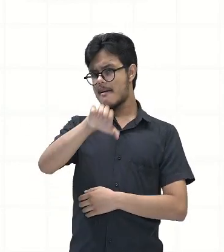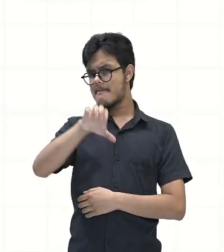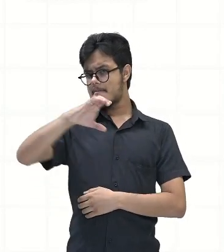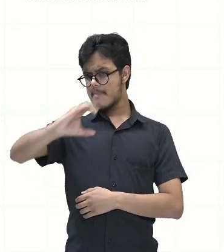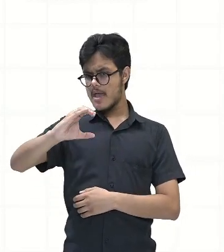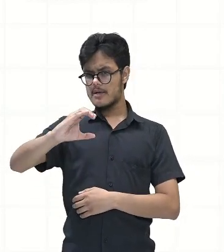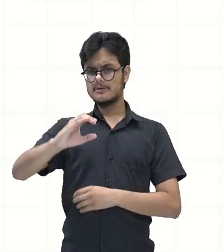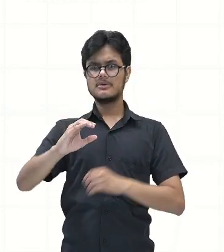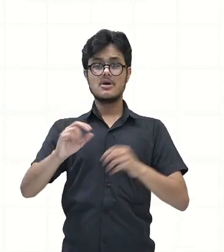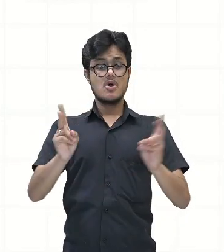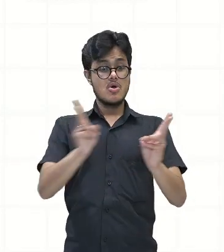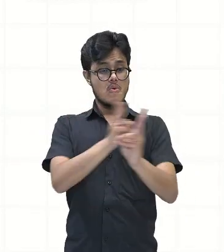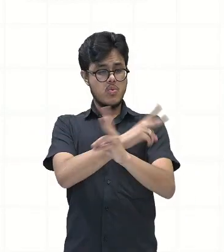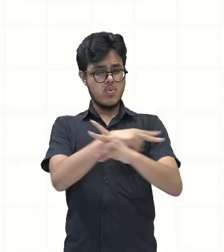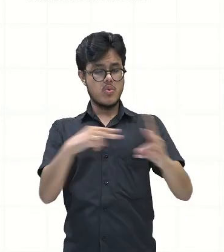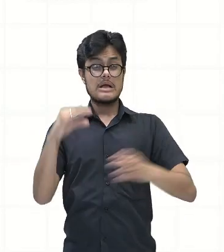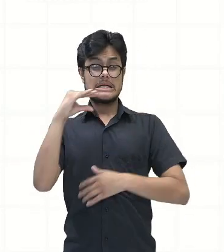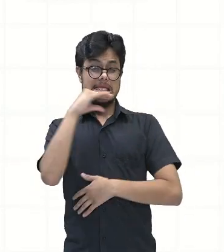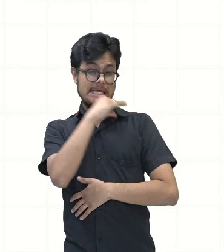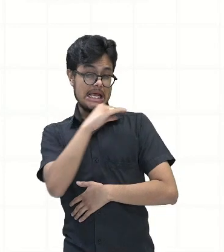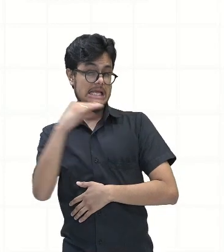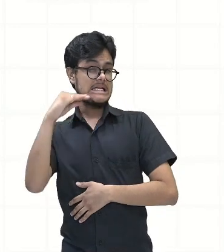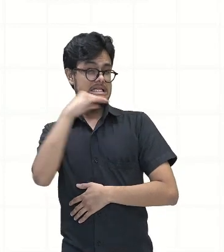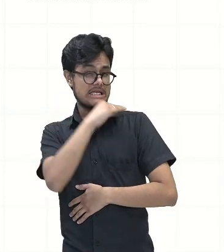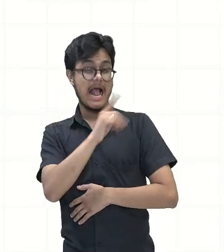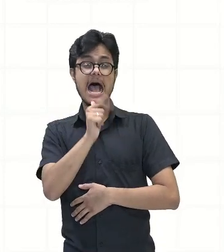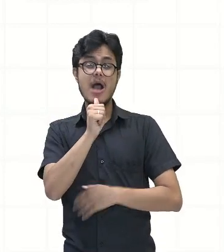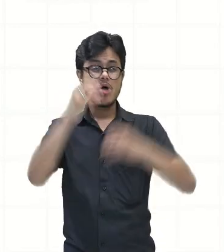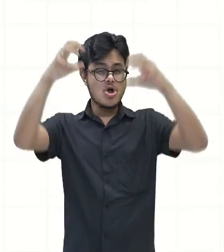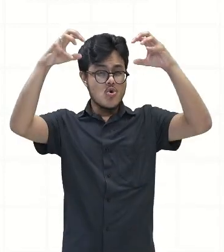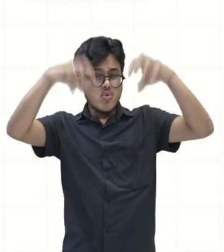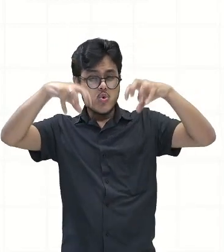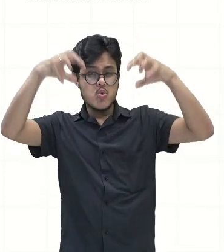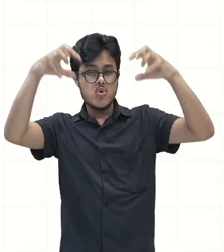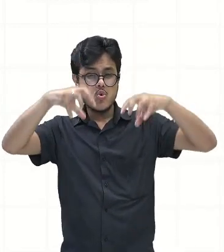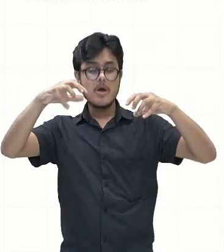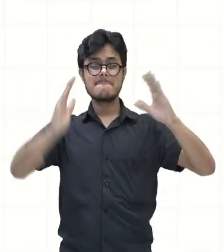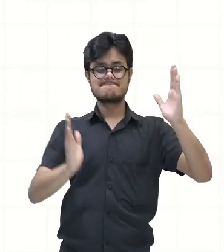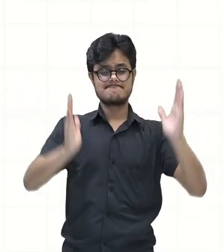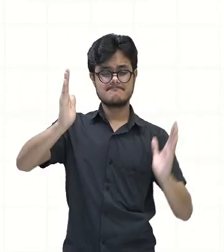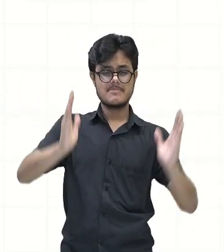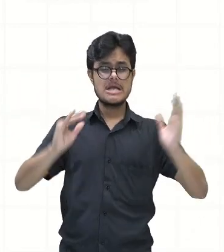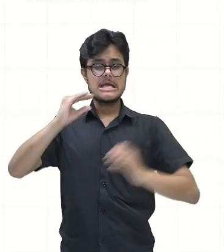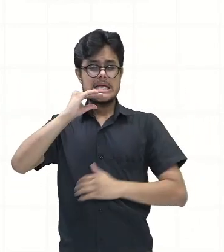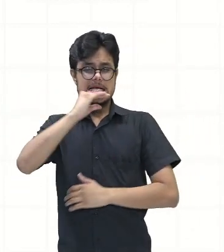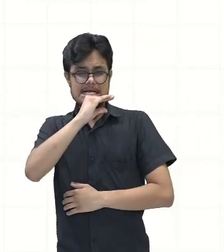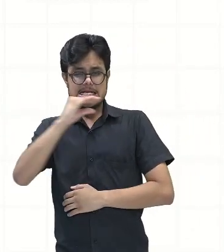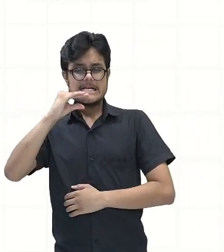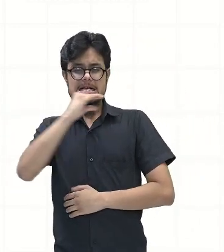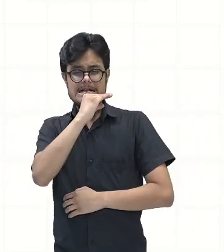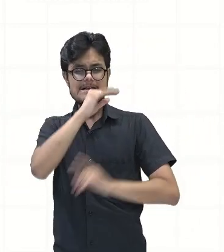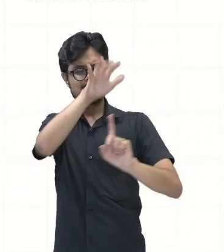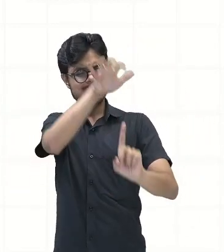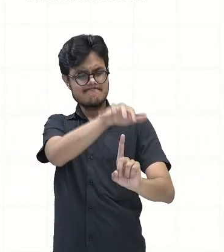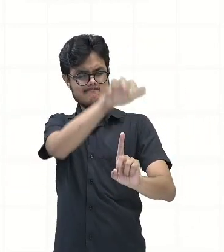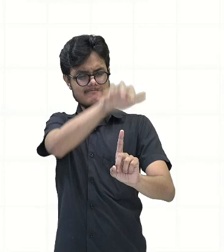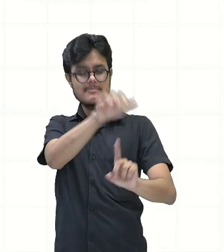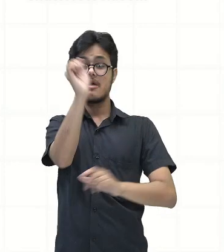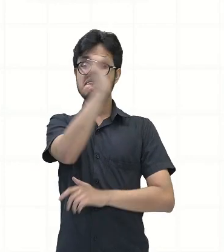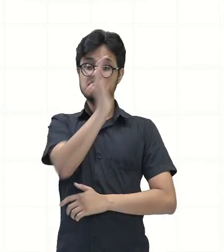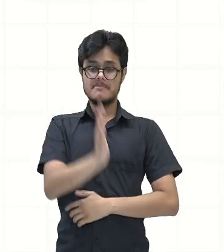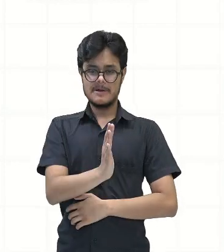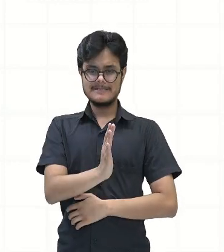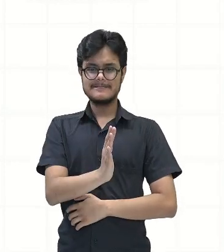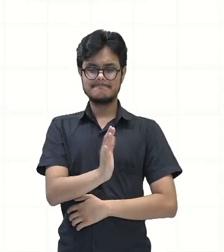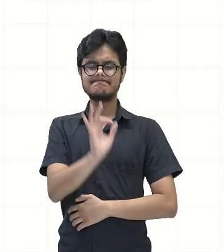ar quente e úmido. Durante o verão, ela tem, assim, uma atuação maior no território